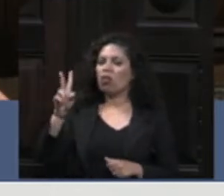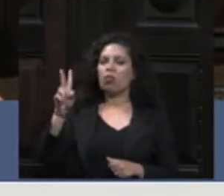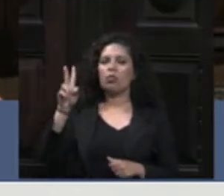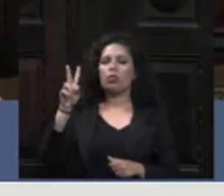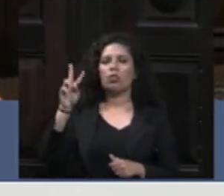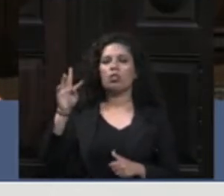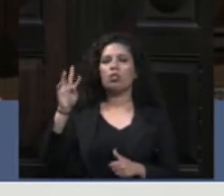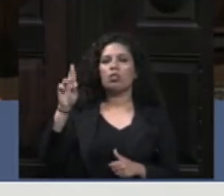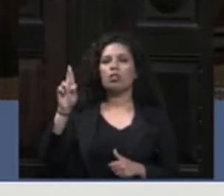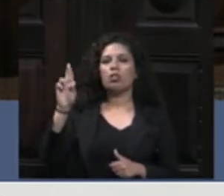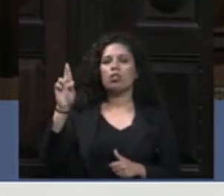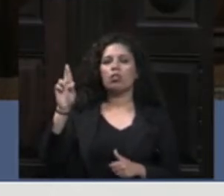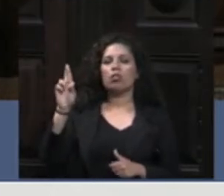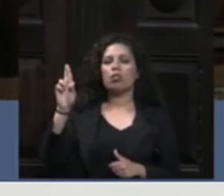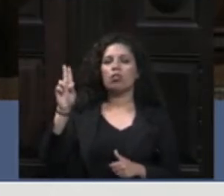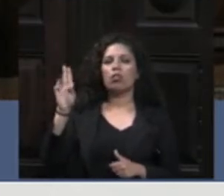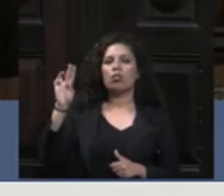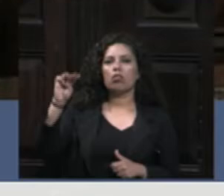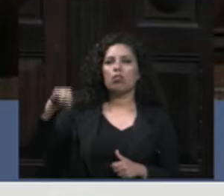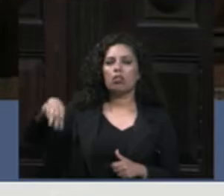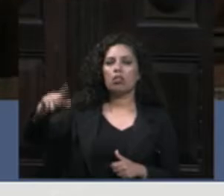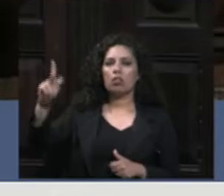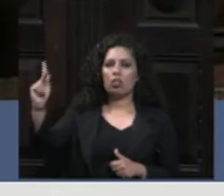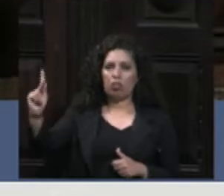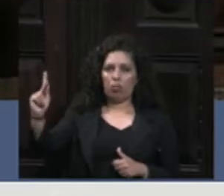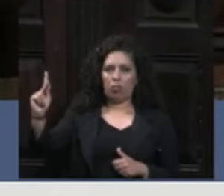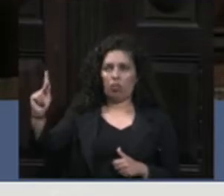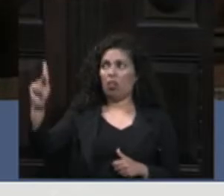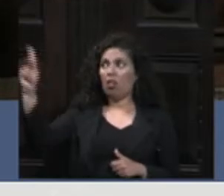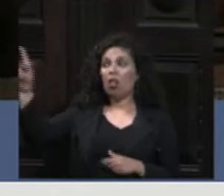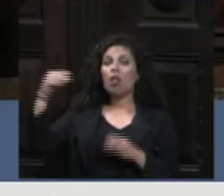pulularam em outros países.